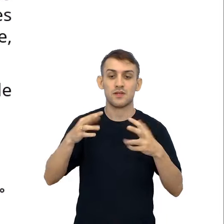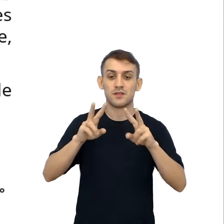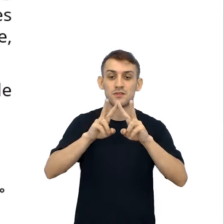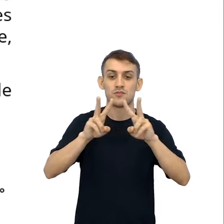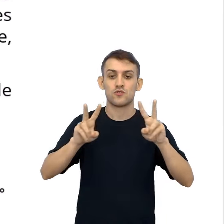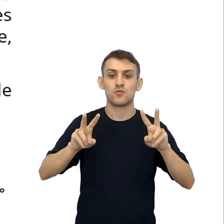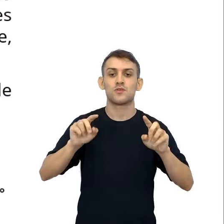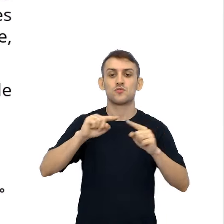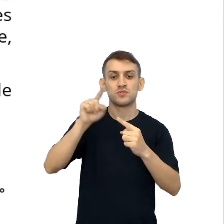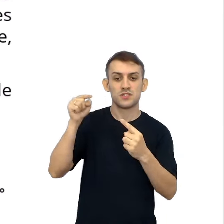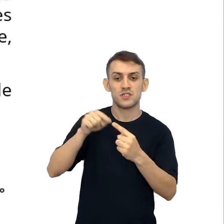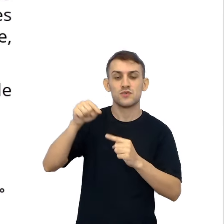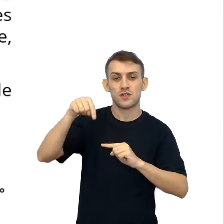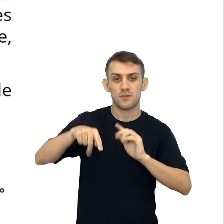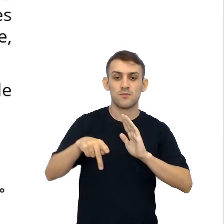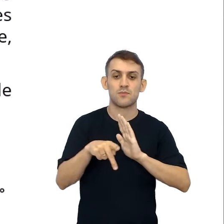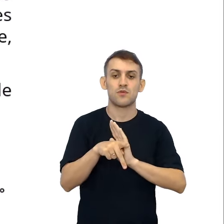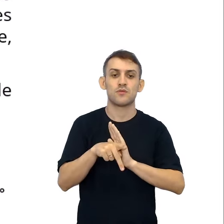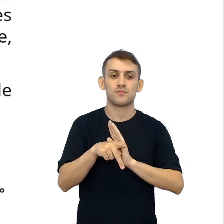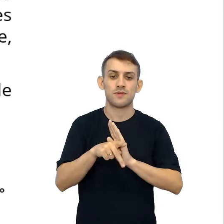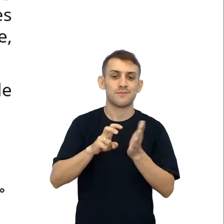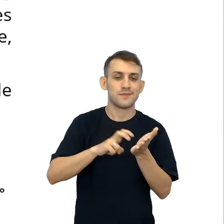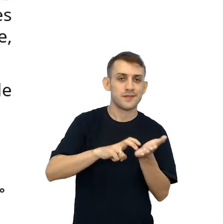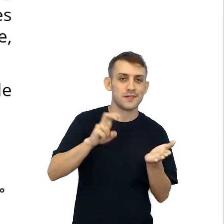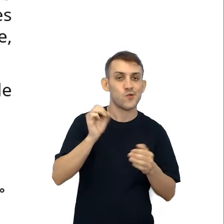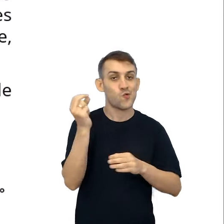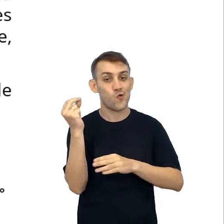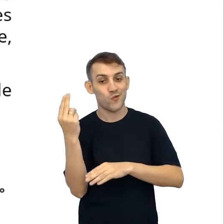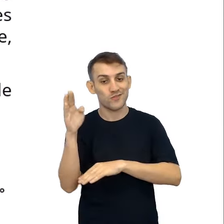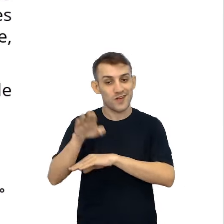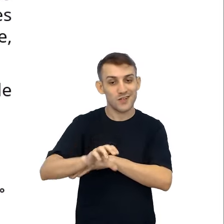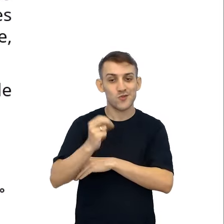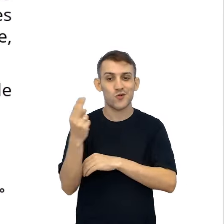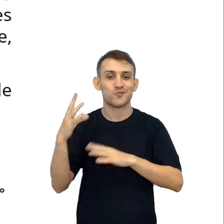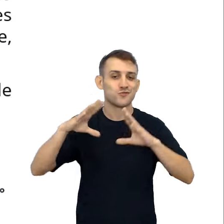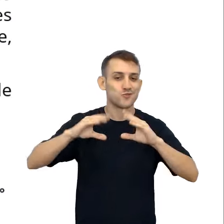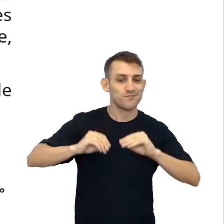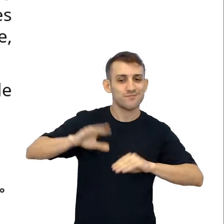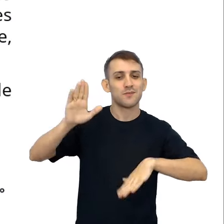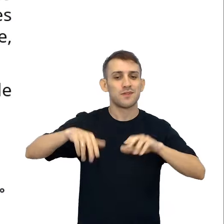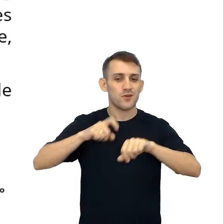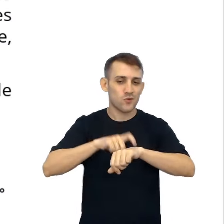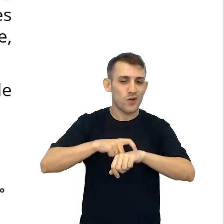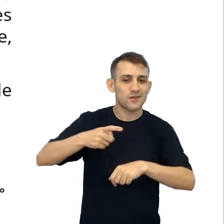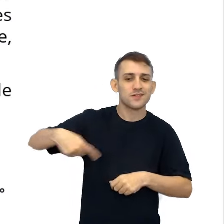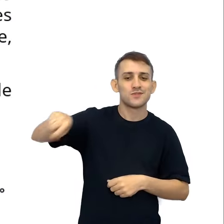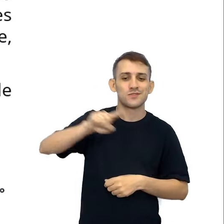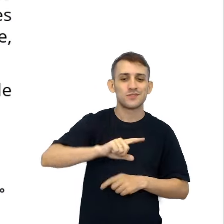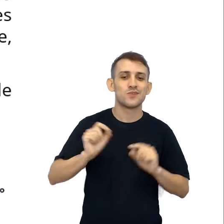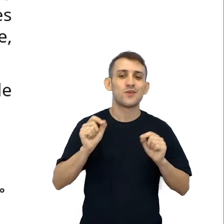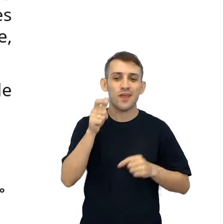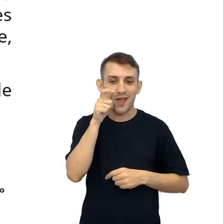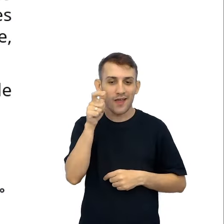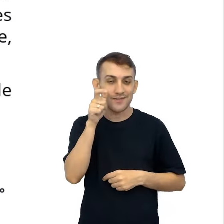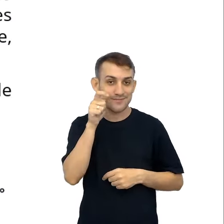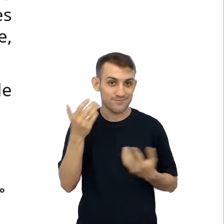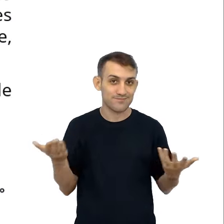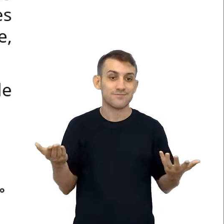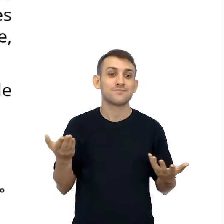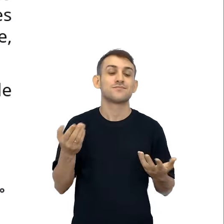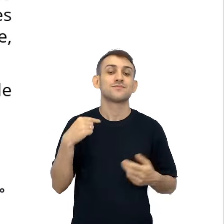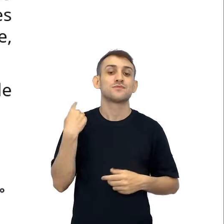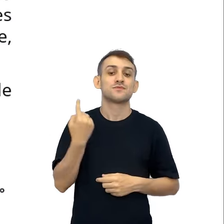nossos objetivos dessa ou manhã, ou tarde, ou noite, dependendo do horário que vocês estejam nos assistindo.